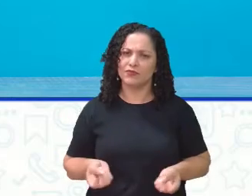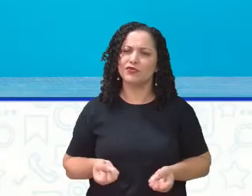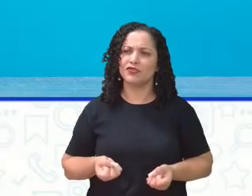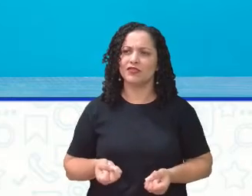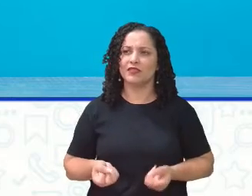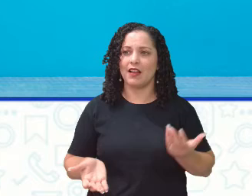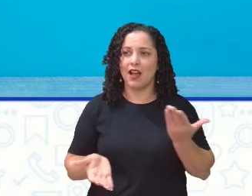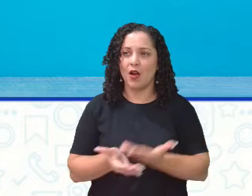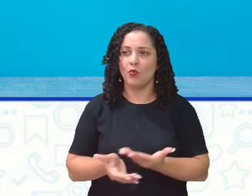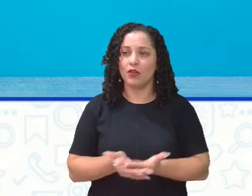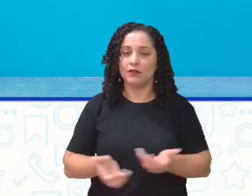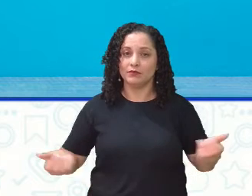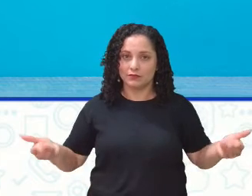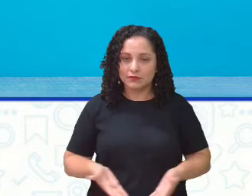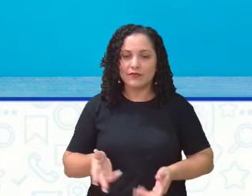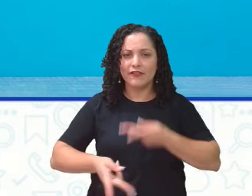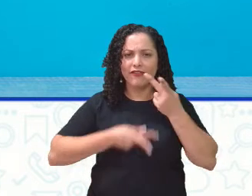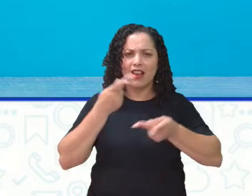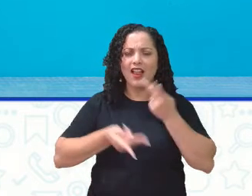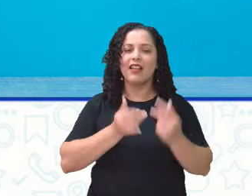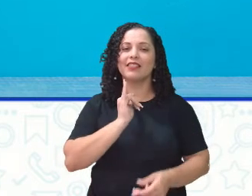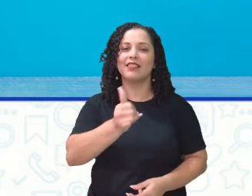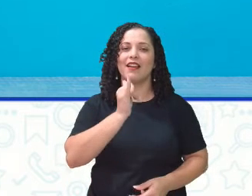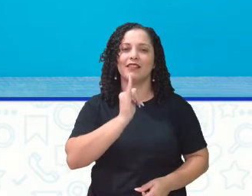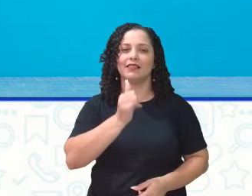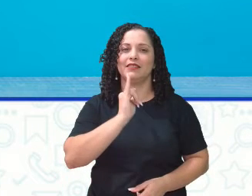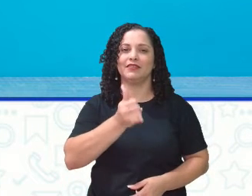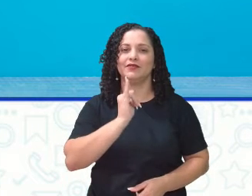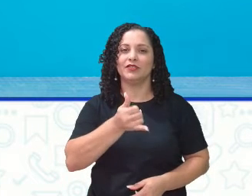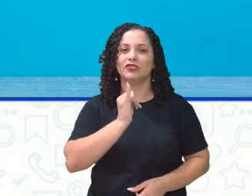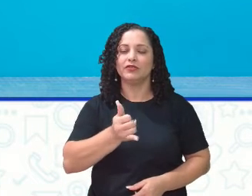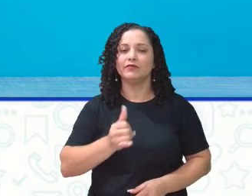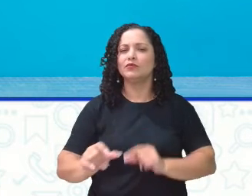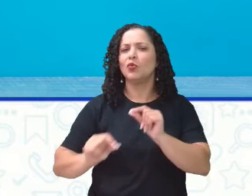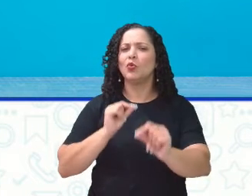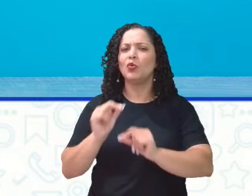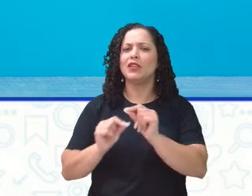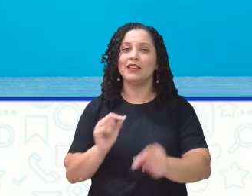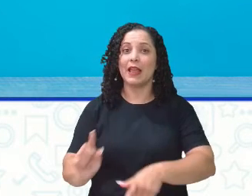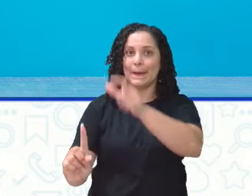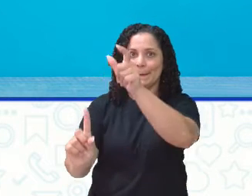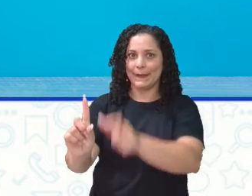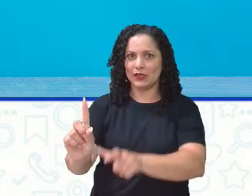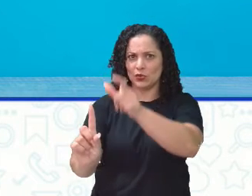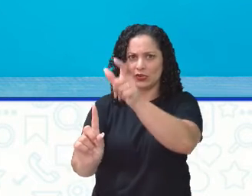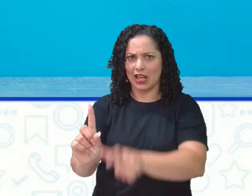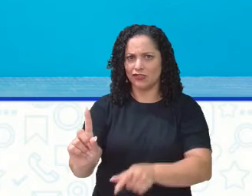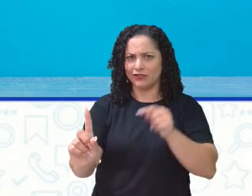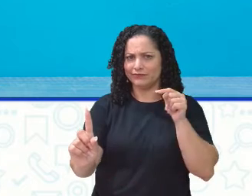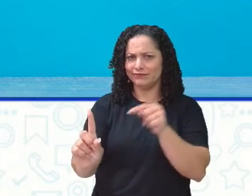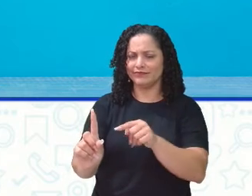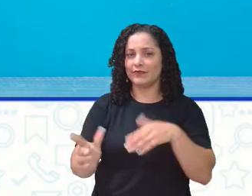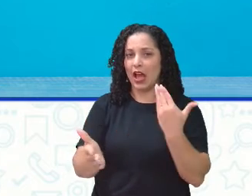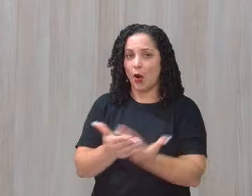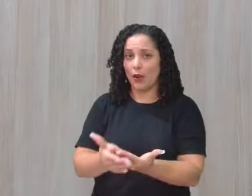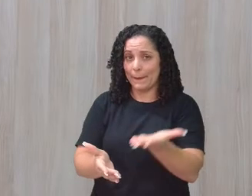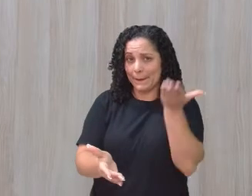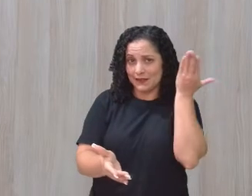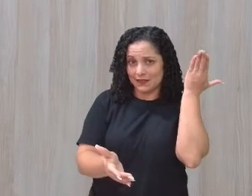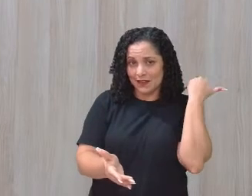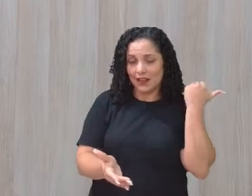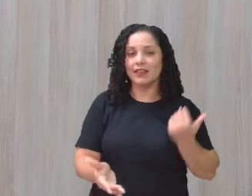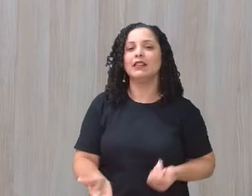gente, na aula de hoje a falar sobre as narrativas, mais especificamente sobre a personagem, né? Na aula passada, a gente deu